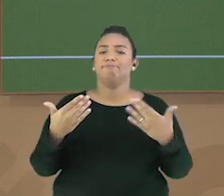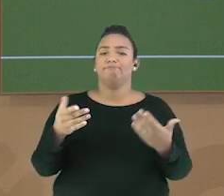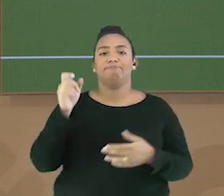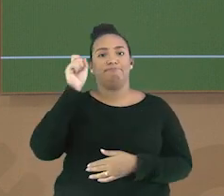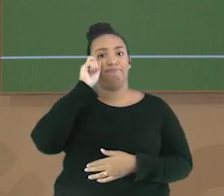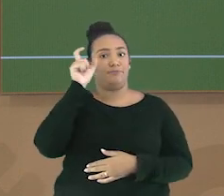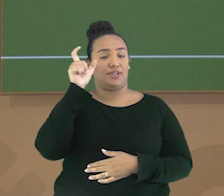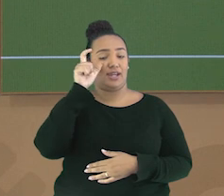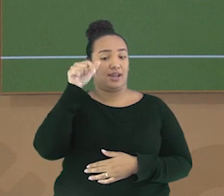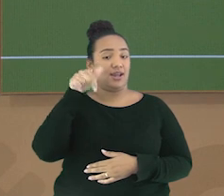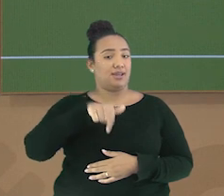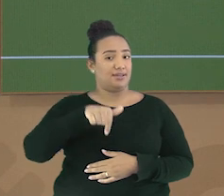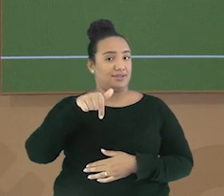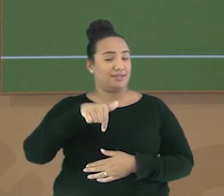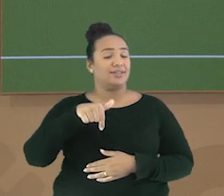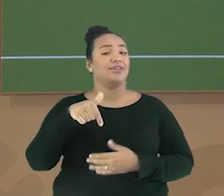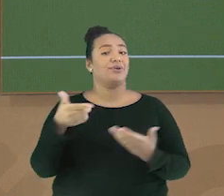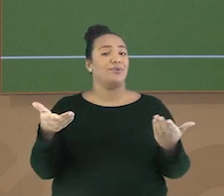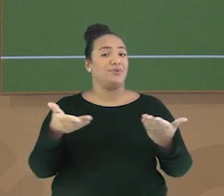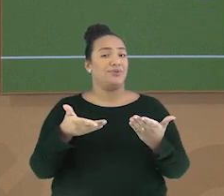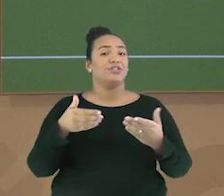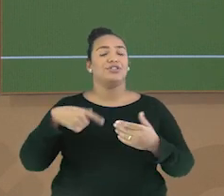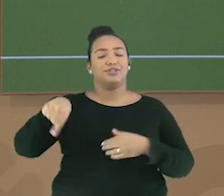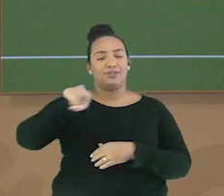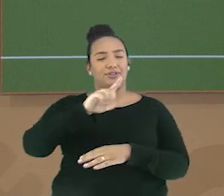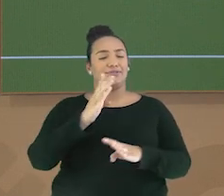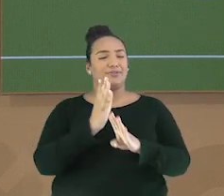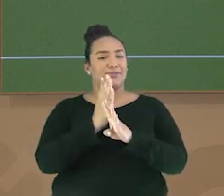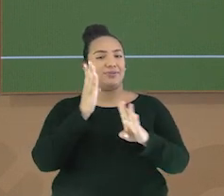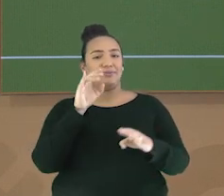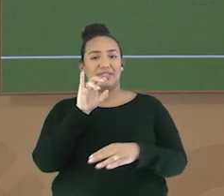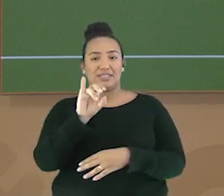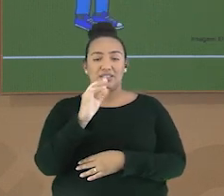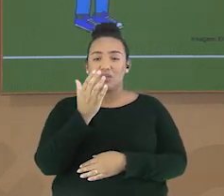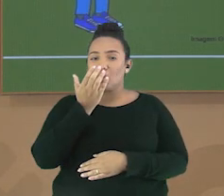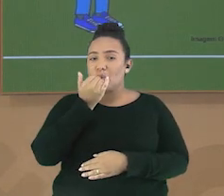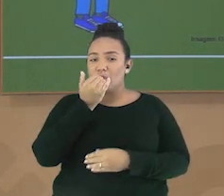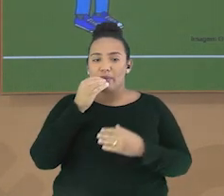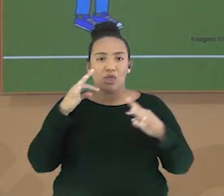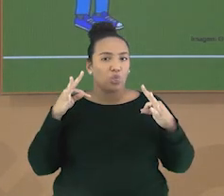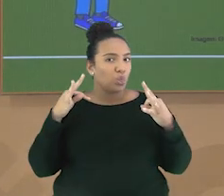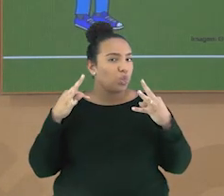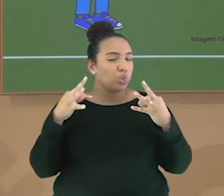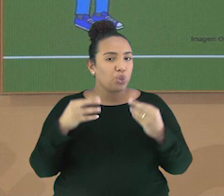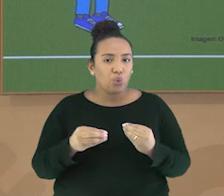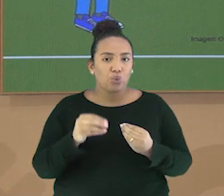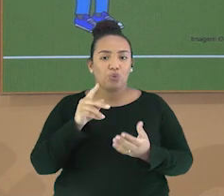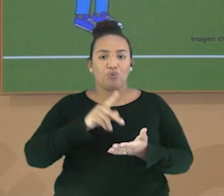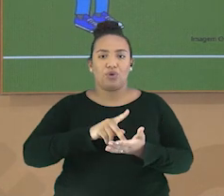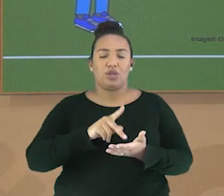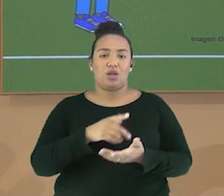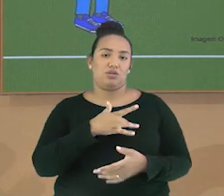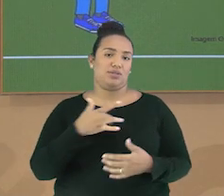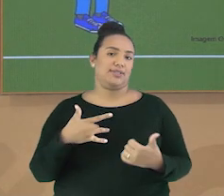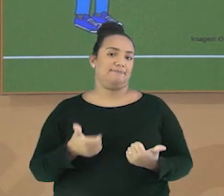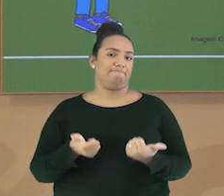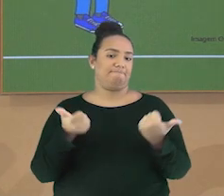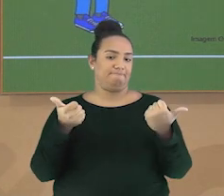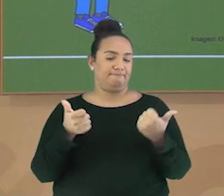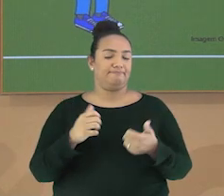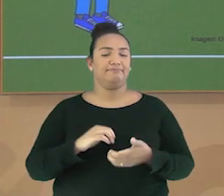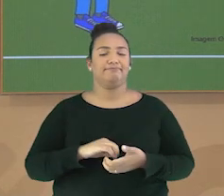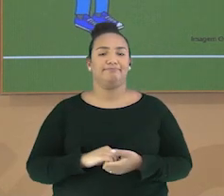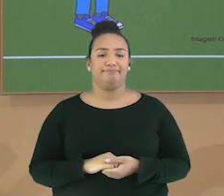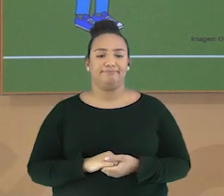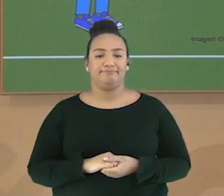se comer tudo realmente é saudável. O corpo apresenta vários sistemas